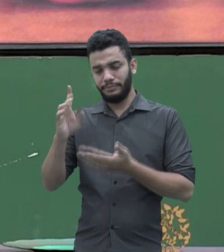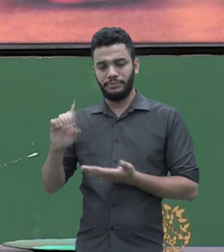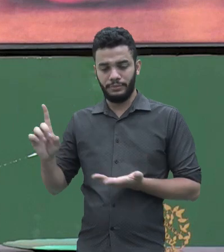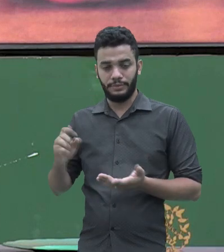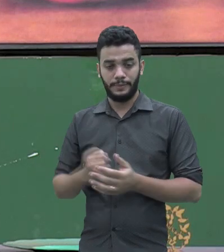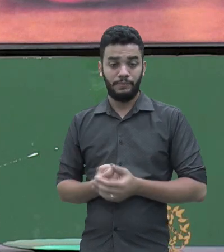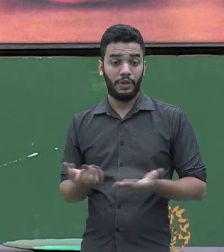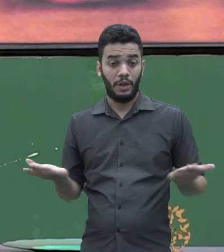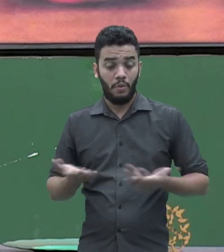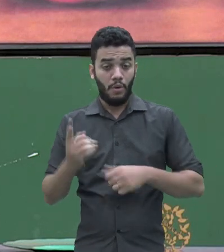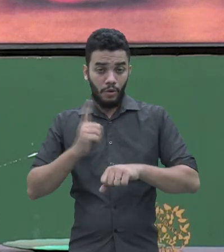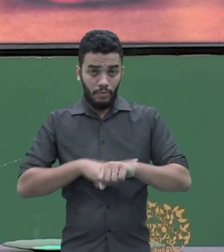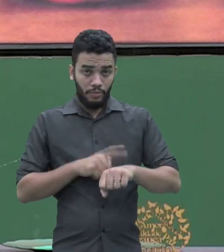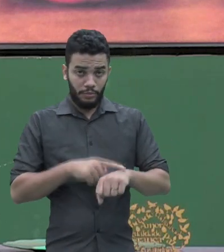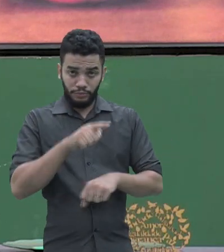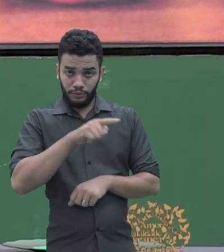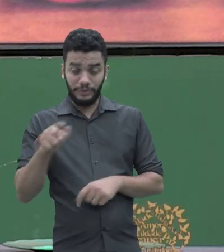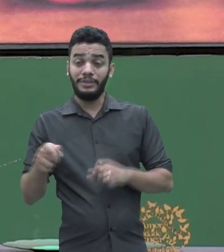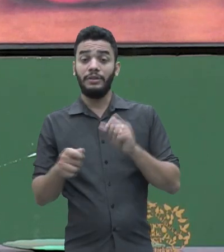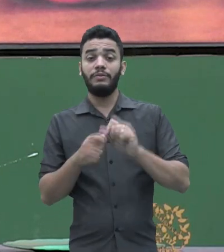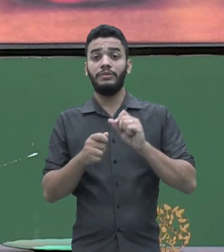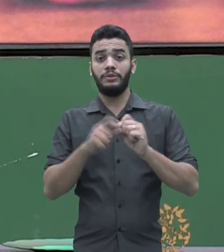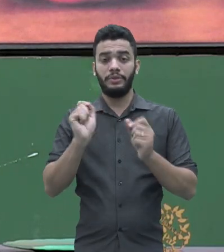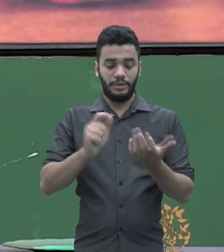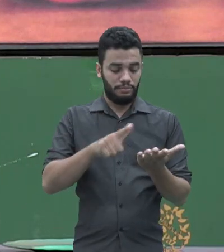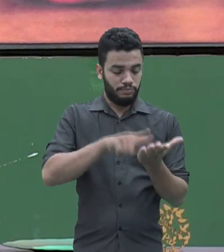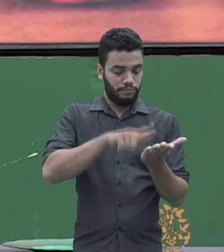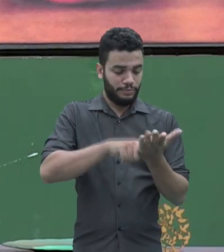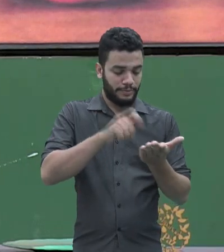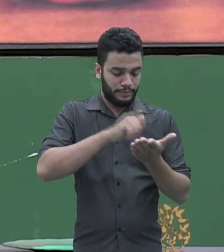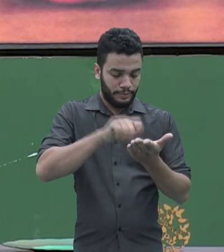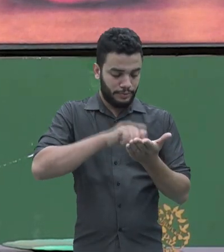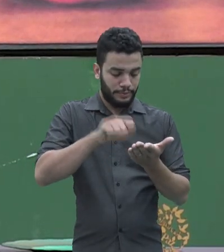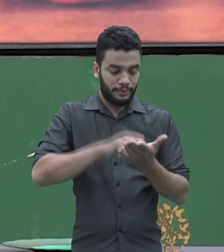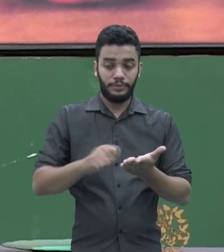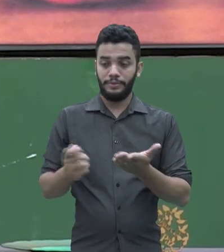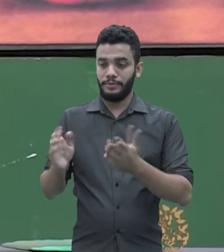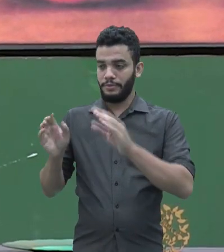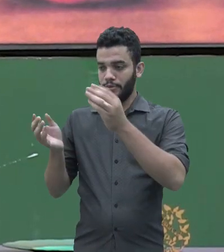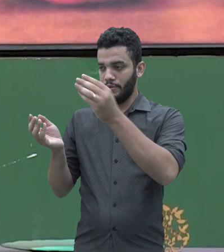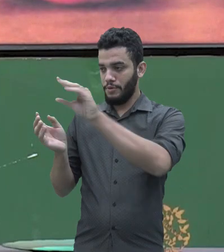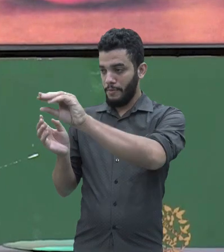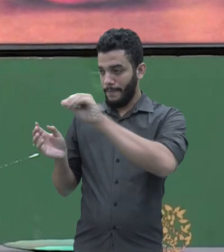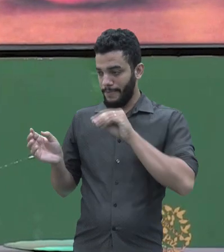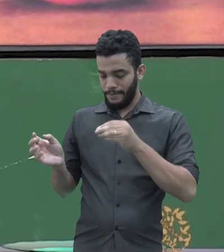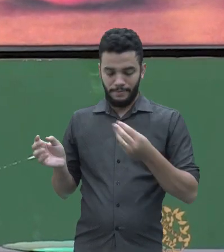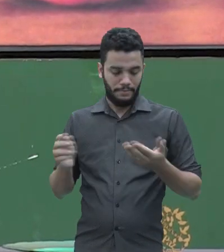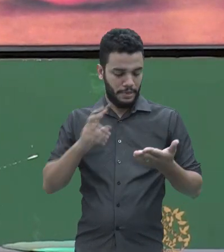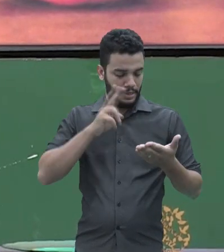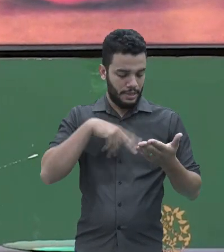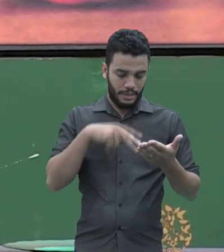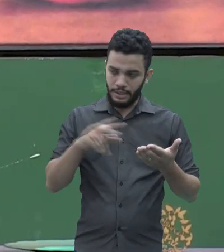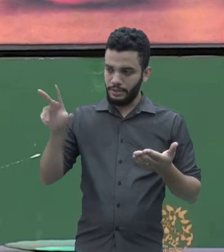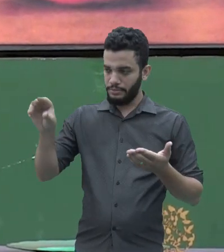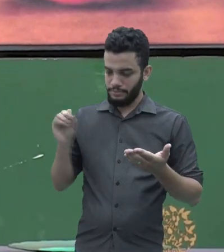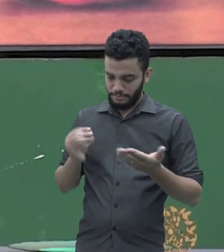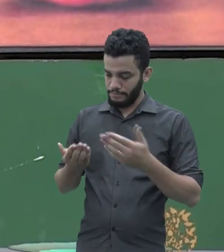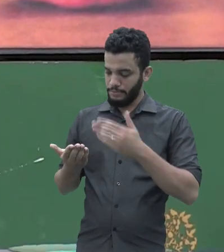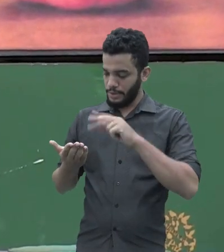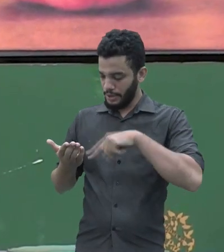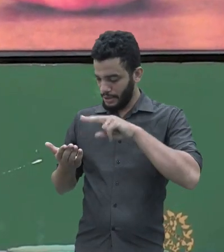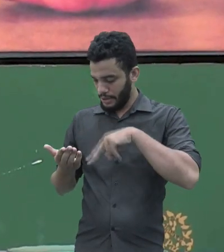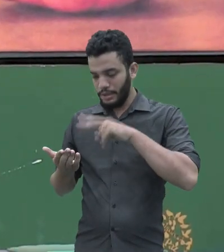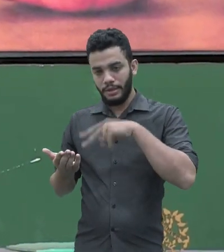vocês retirarem, né? Nós vamos aos poucos, bem devagar, vocês vão vir retirar os cartões de vocês,